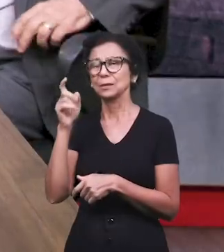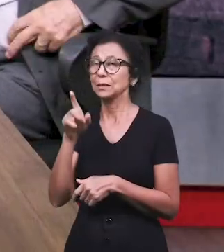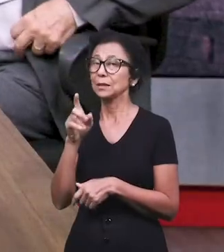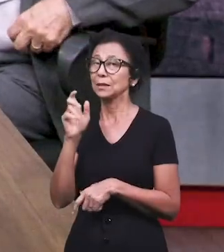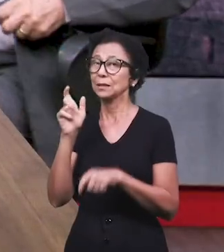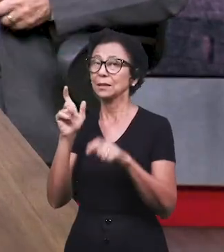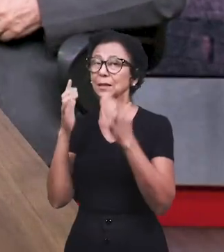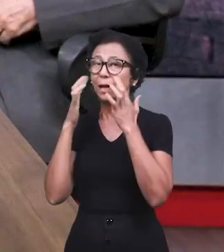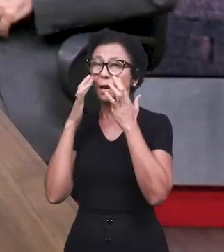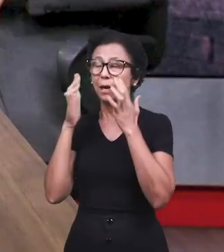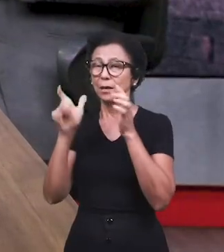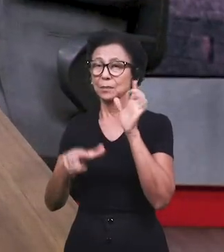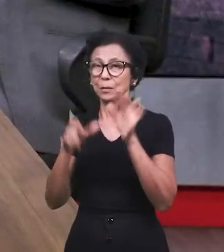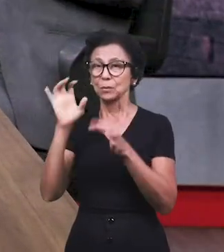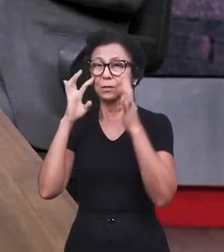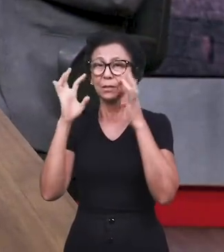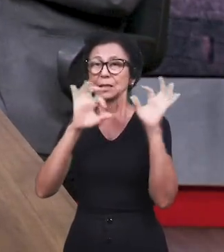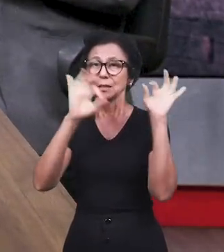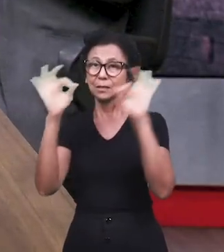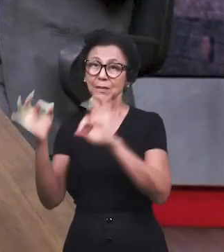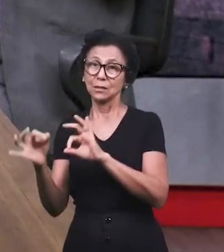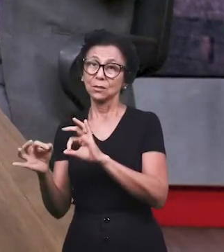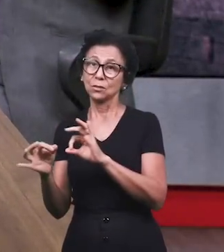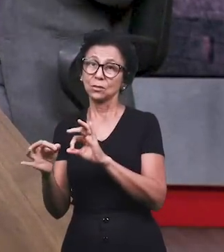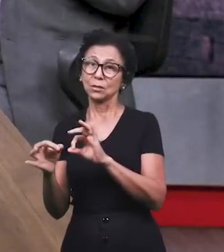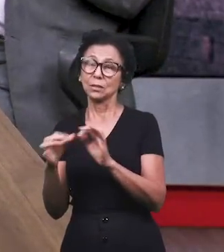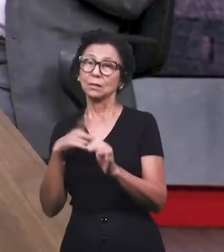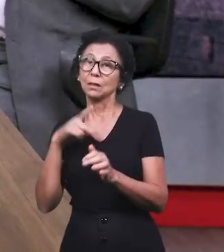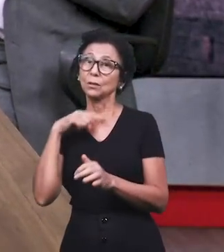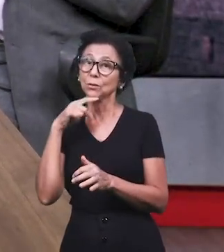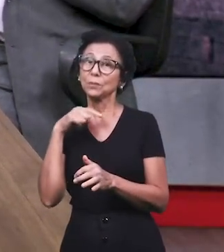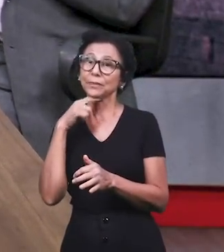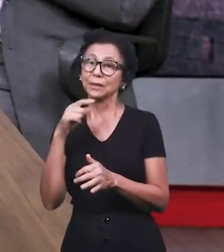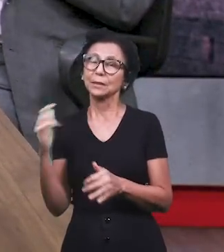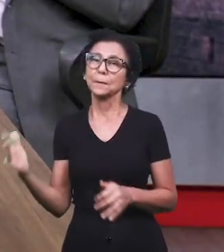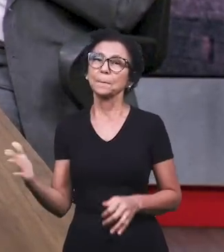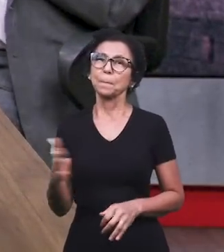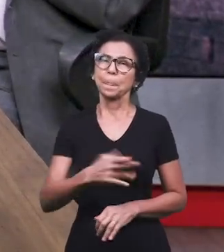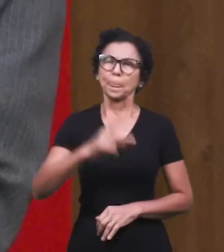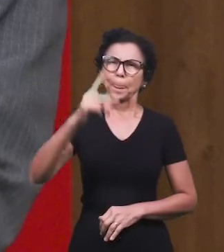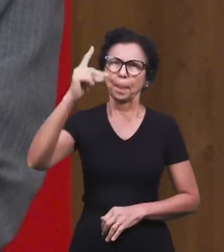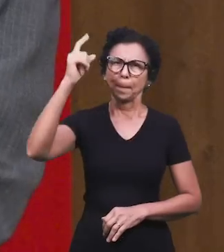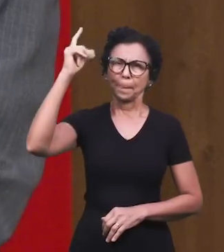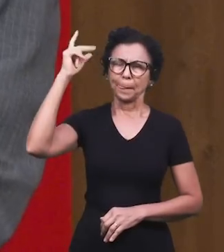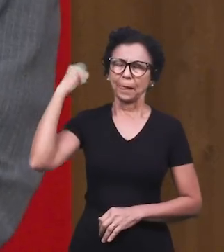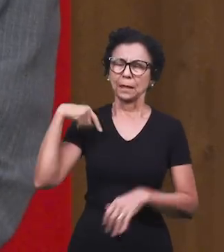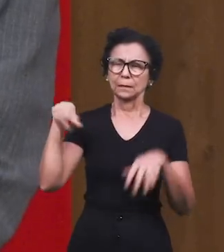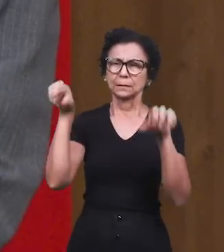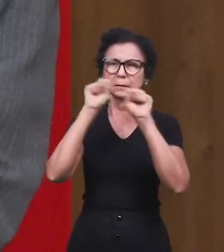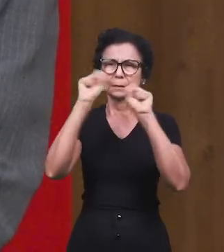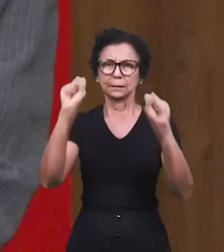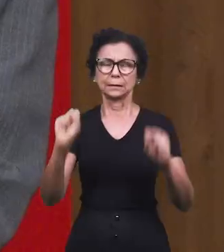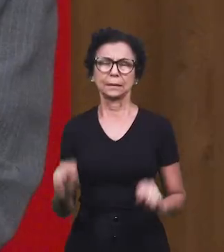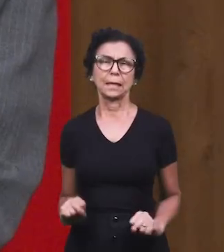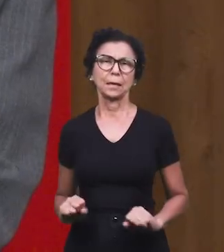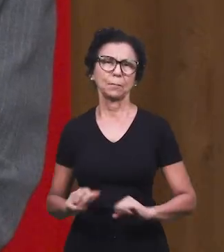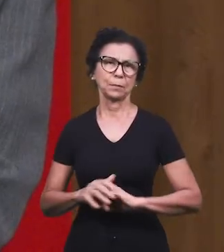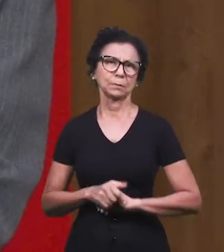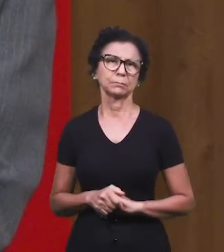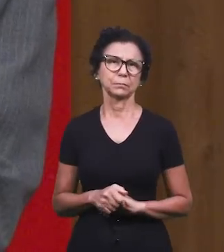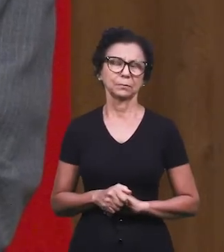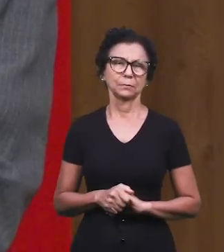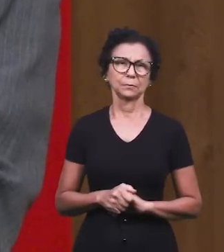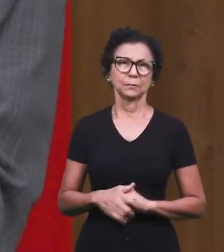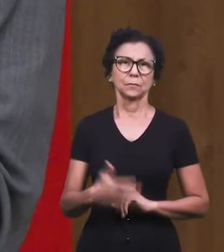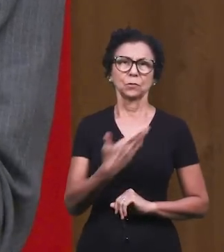responder. Então, é o seguinte, desde a antiguidade, o sistema de governo não era presidente, não era prefeito,